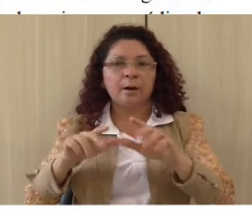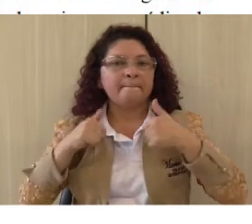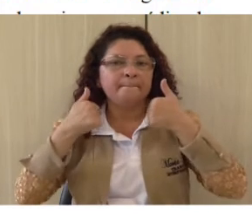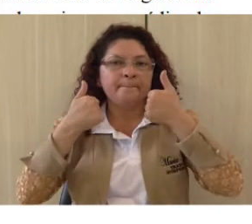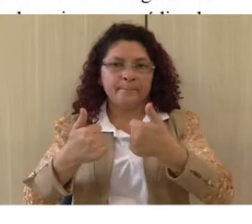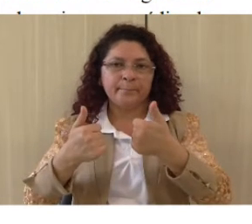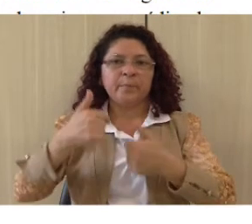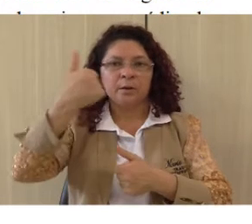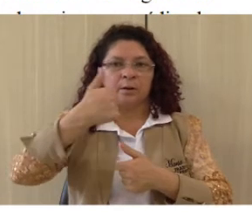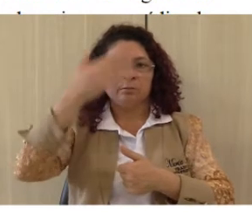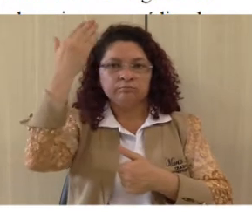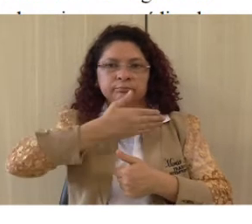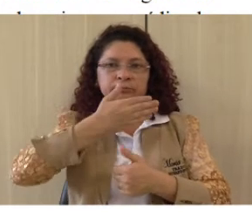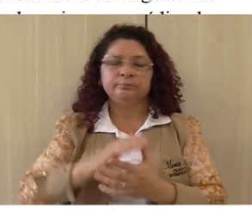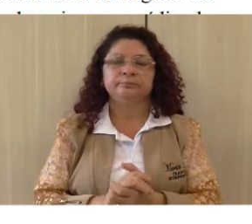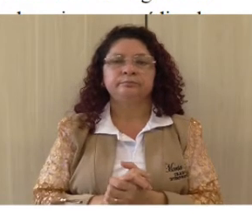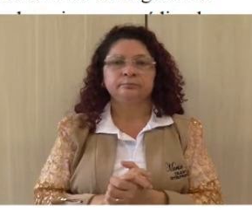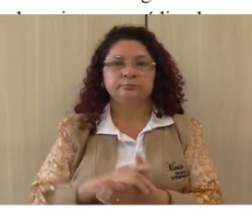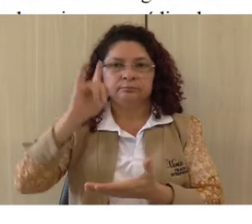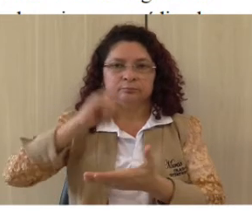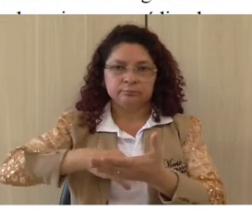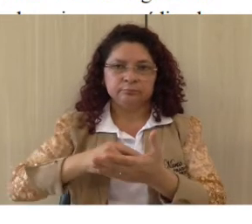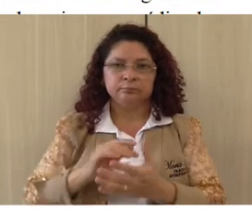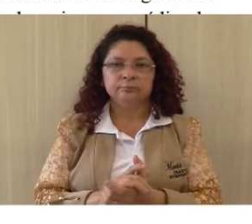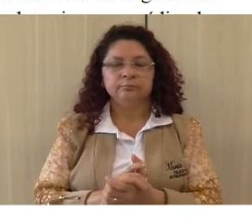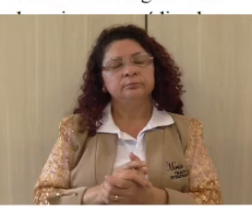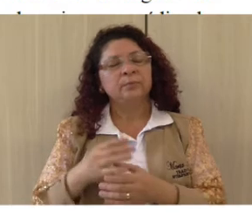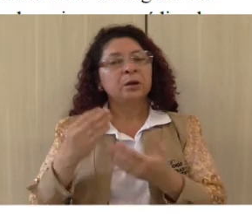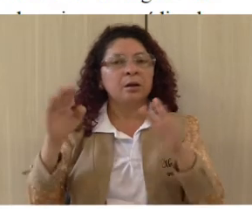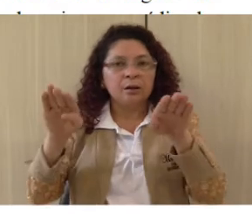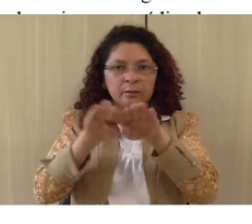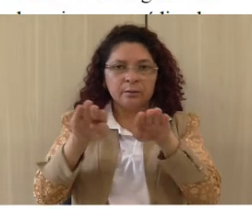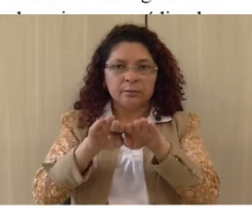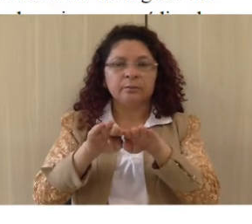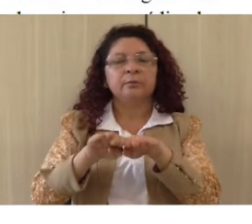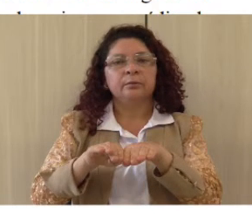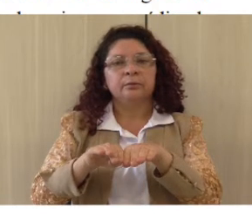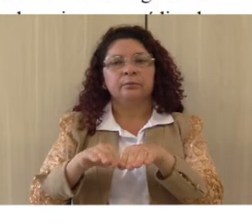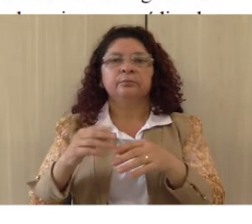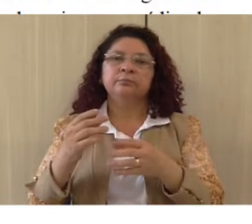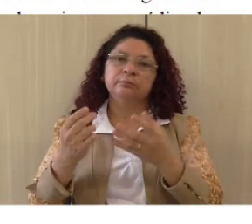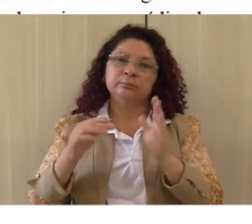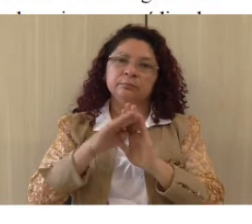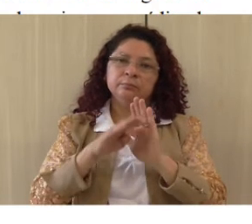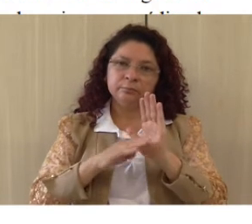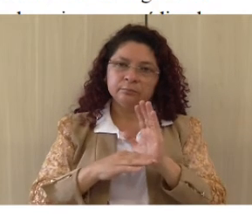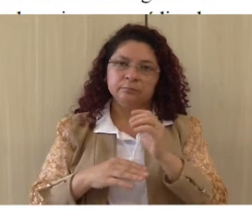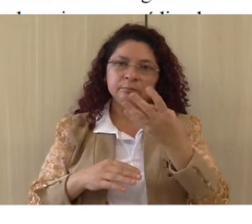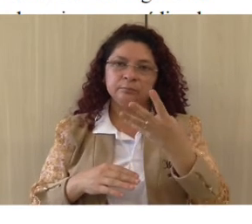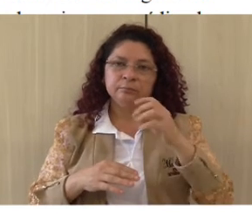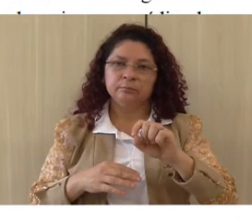fase, análise de documentação e curricular, em consonância com o estabelecido nos subitens 4.7